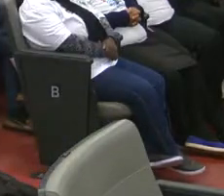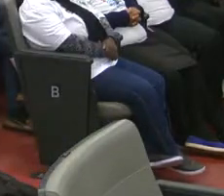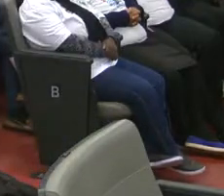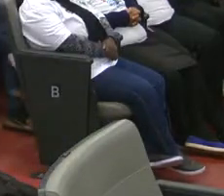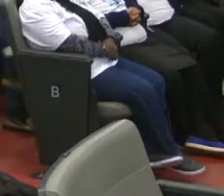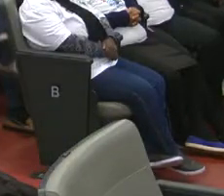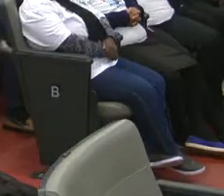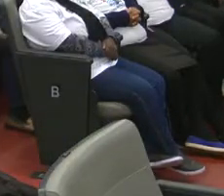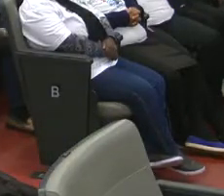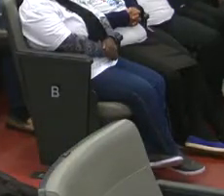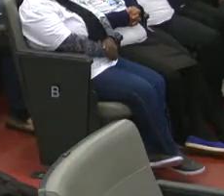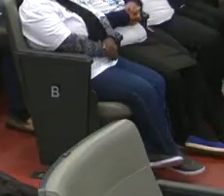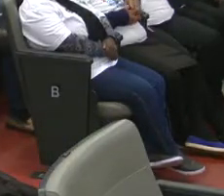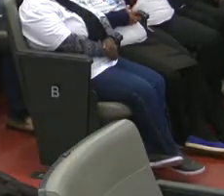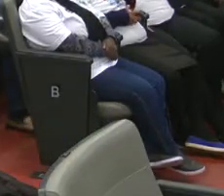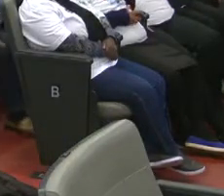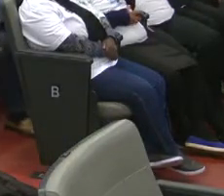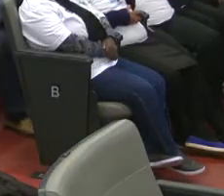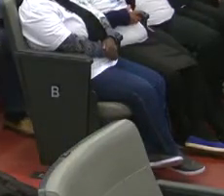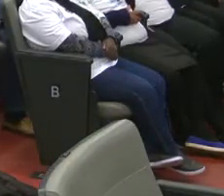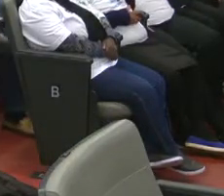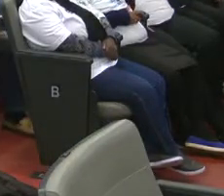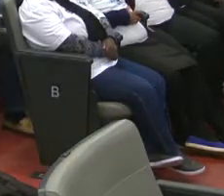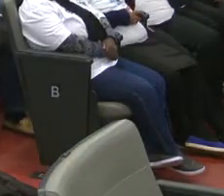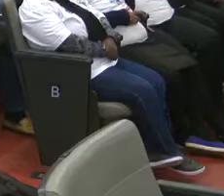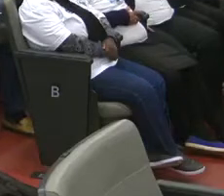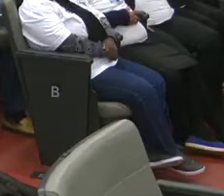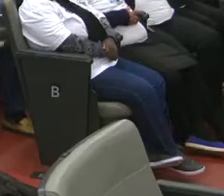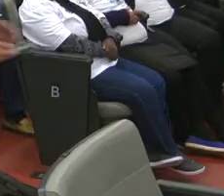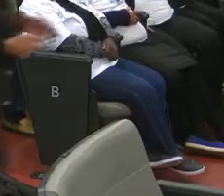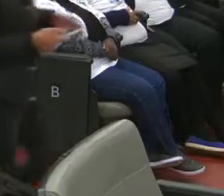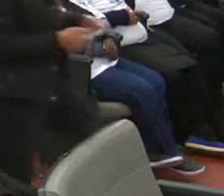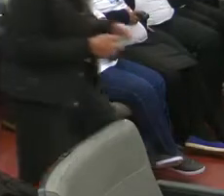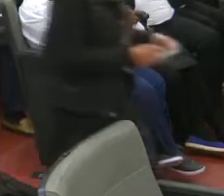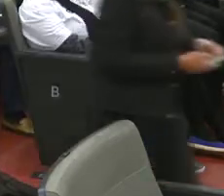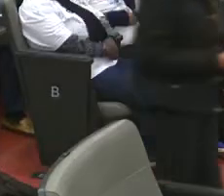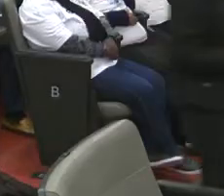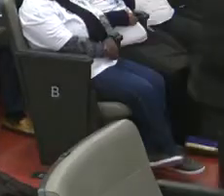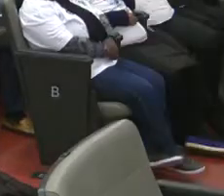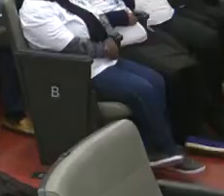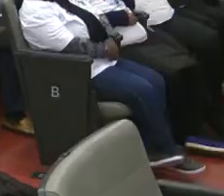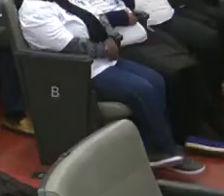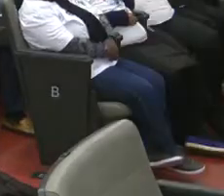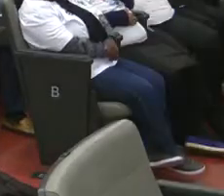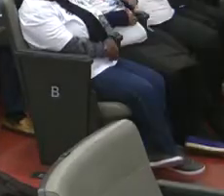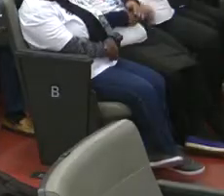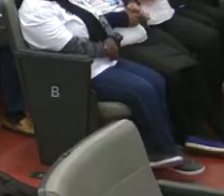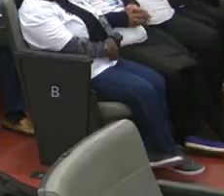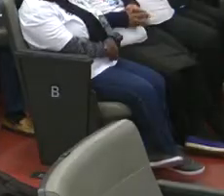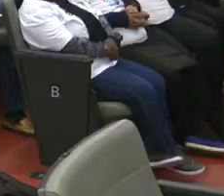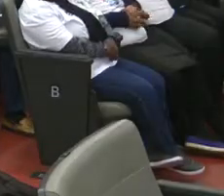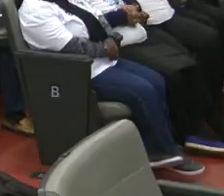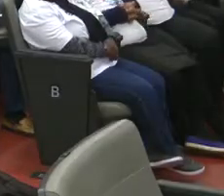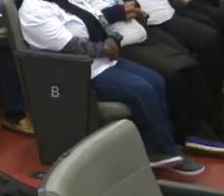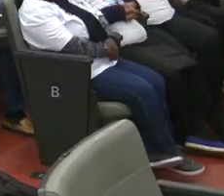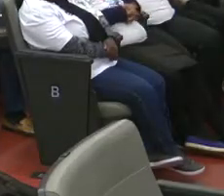E aí E aí E aí